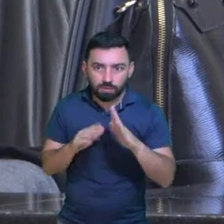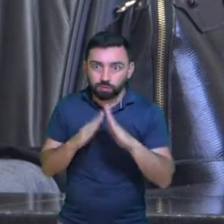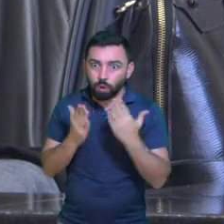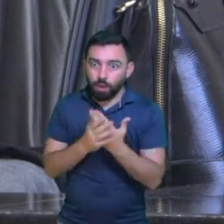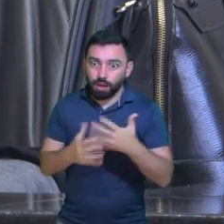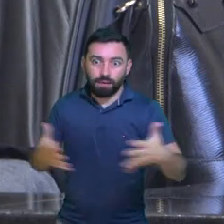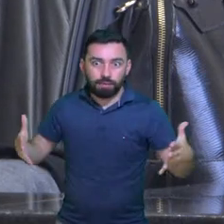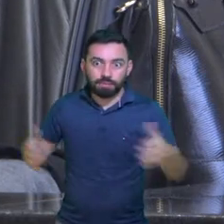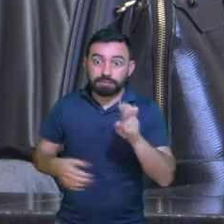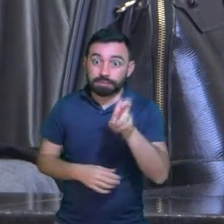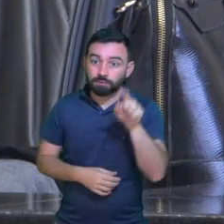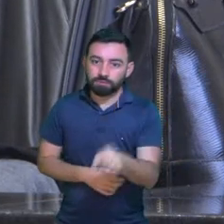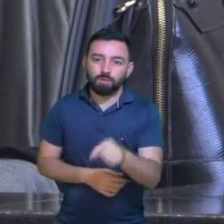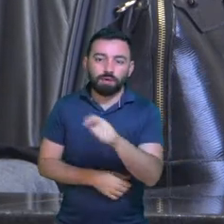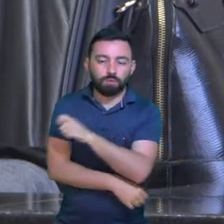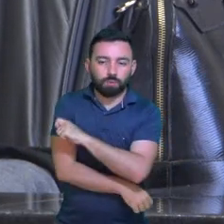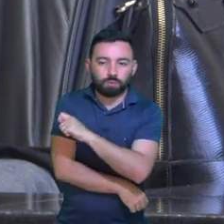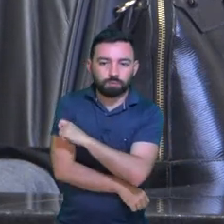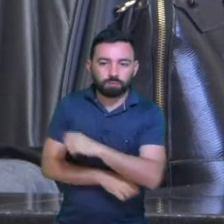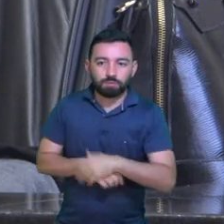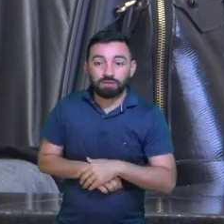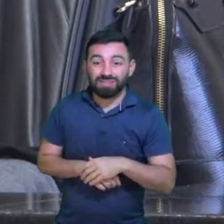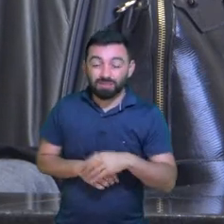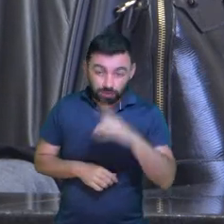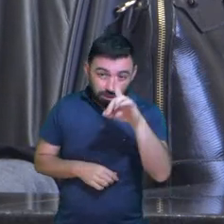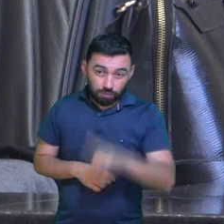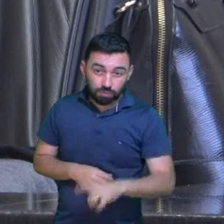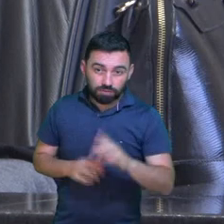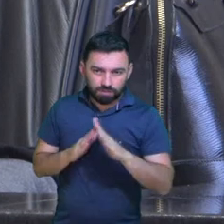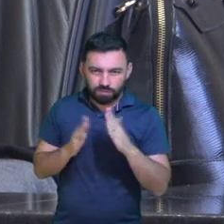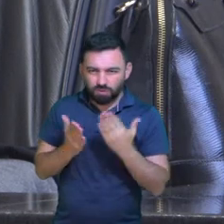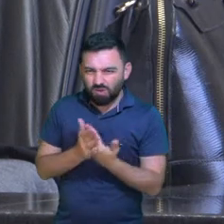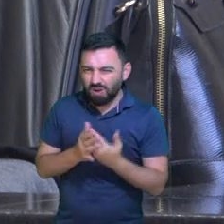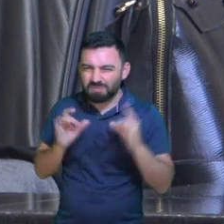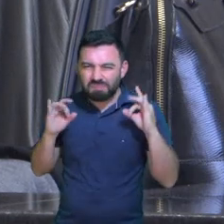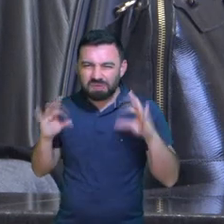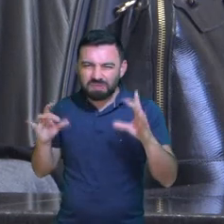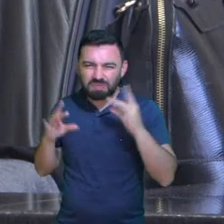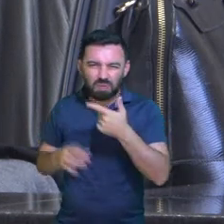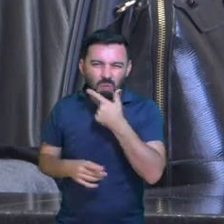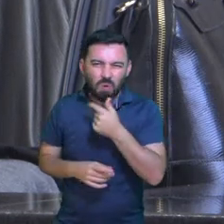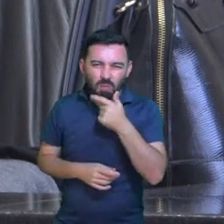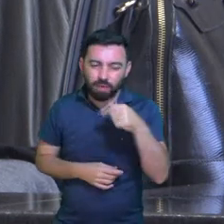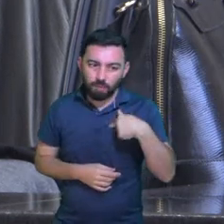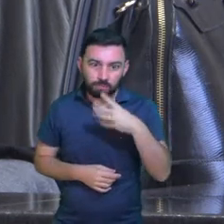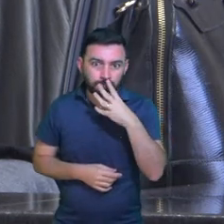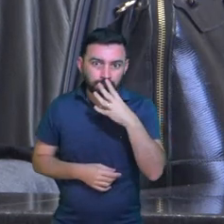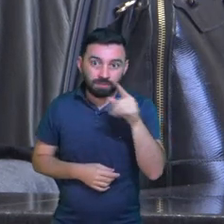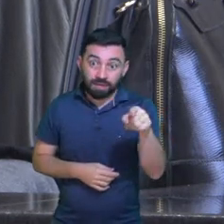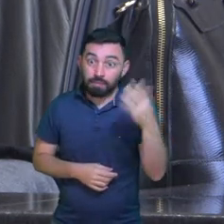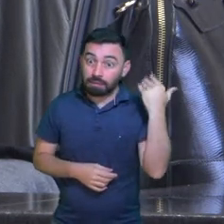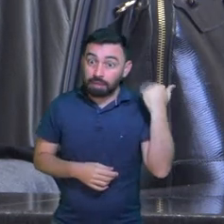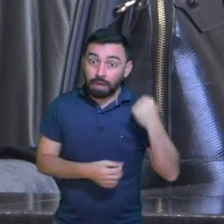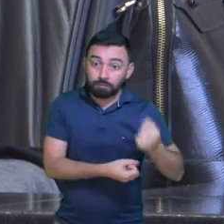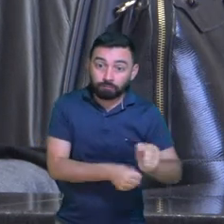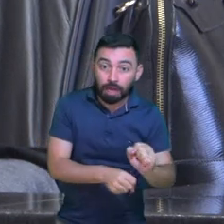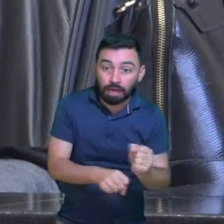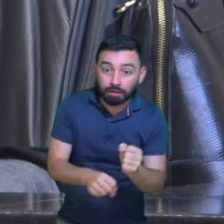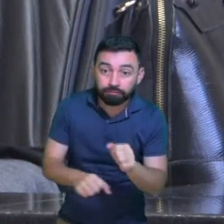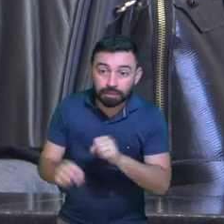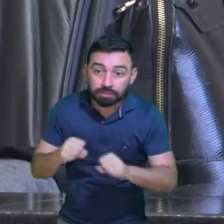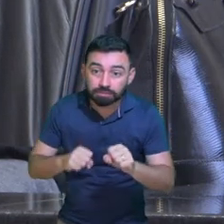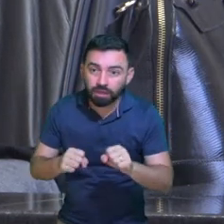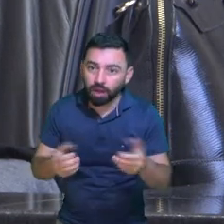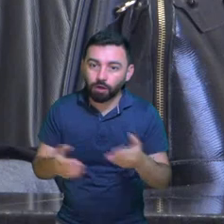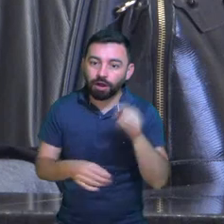5.000 alunos o diretor da Escola também é uma pessoa incrível um homem que eu admiro demais começou como faxineiro numa escola e hoje tem essa